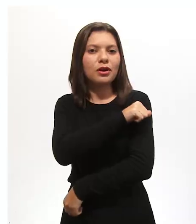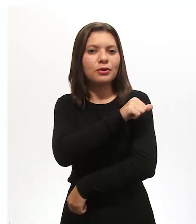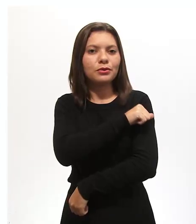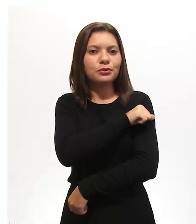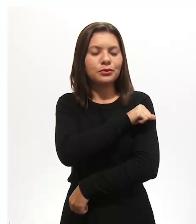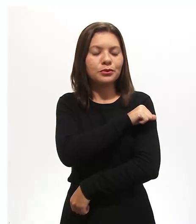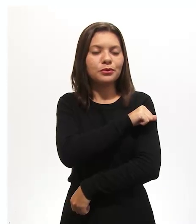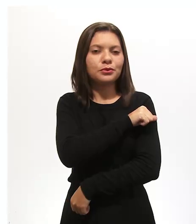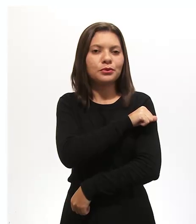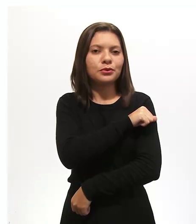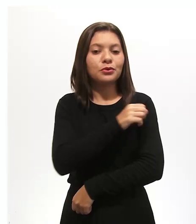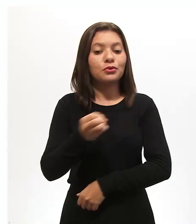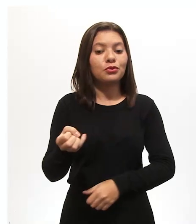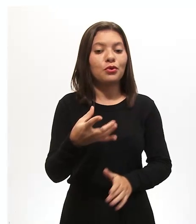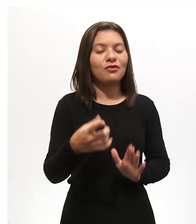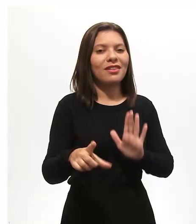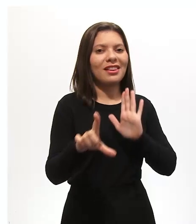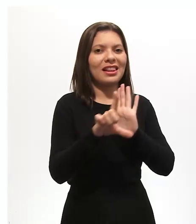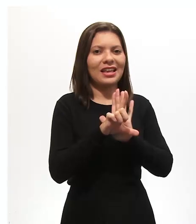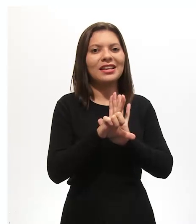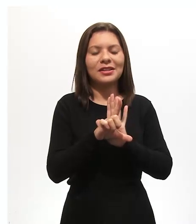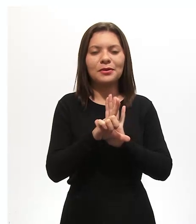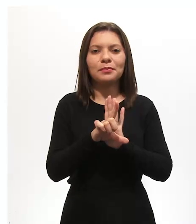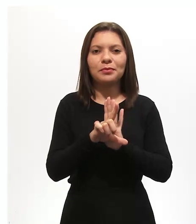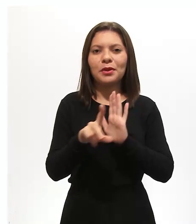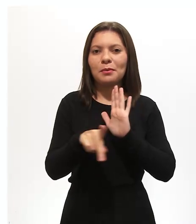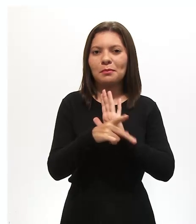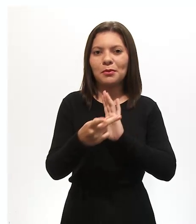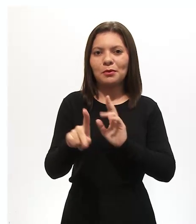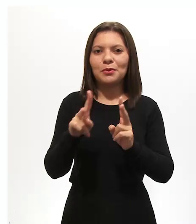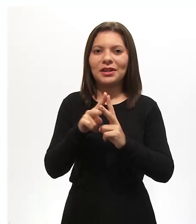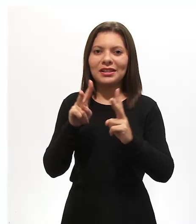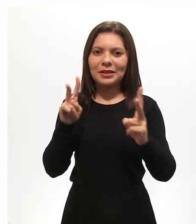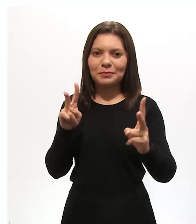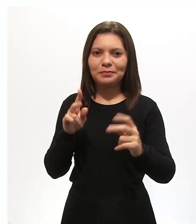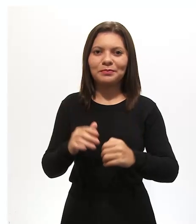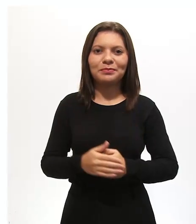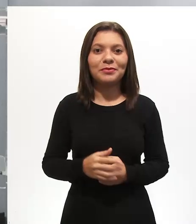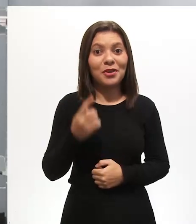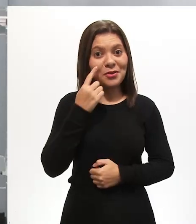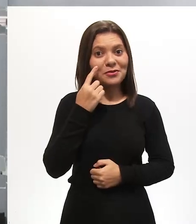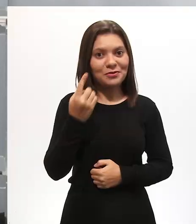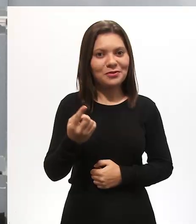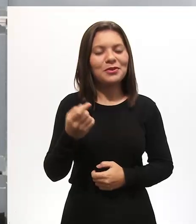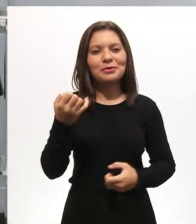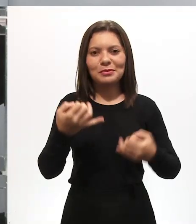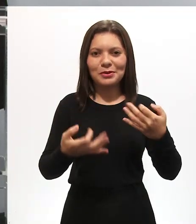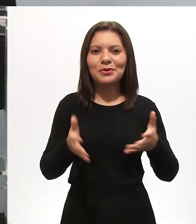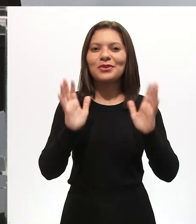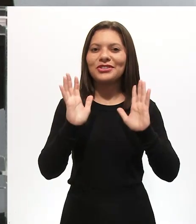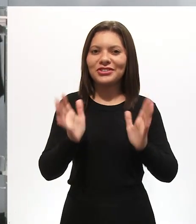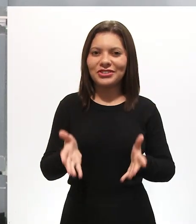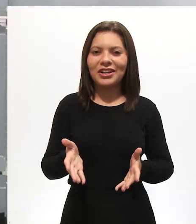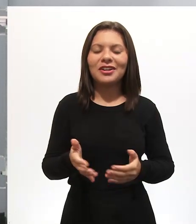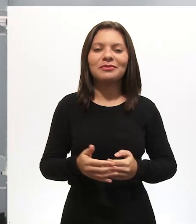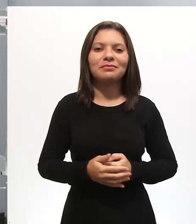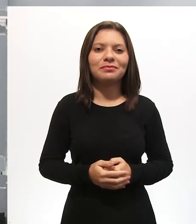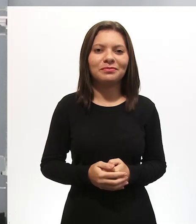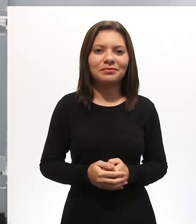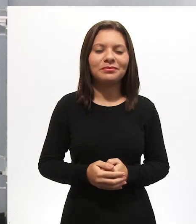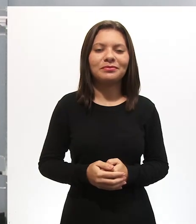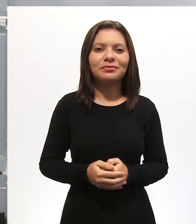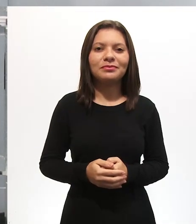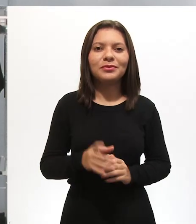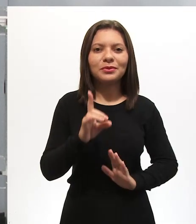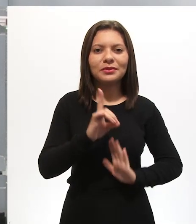acadêmico dentro do novo marco regulatório do EAD. Bom, então a gente viu aqui uma aplicação prática